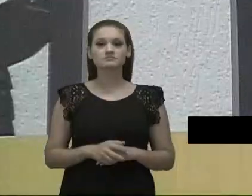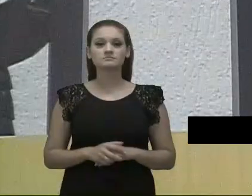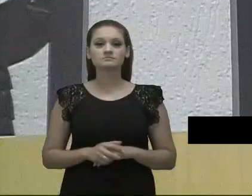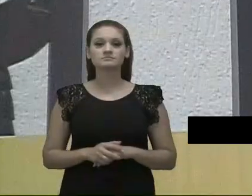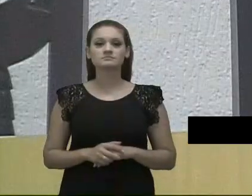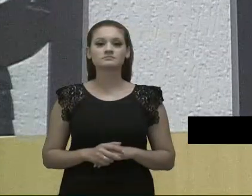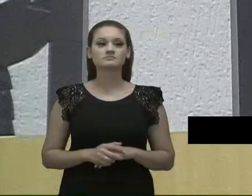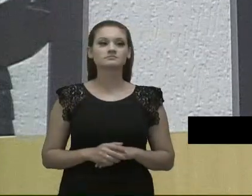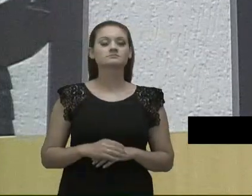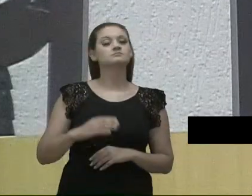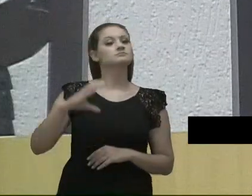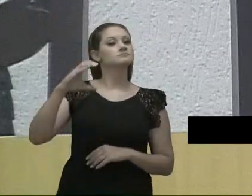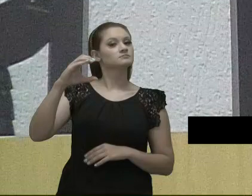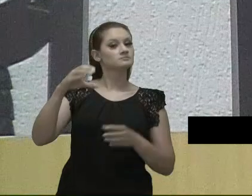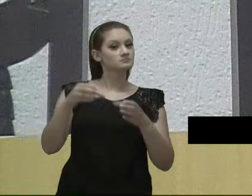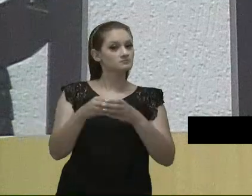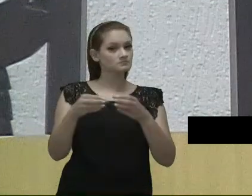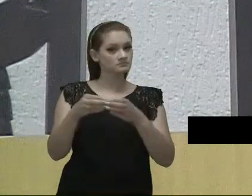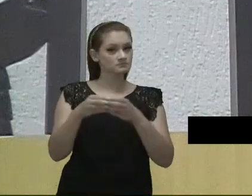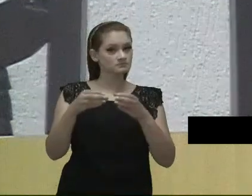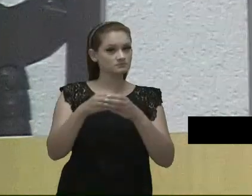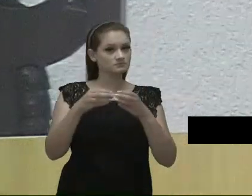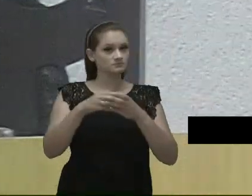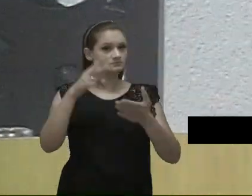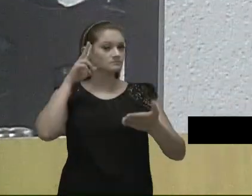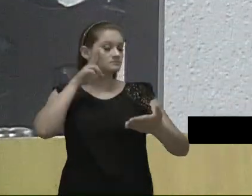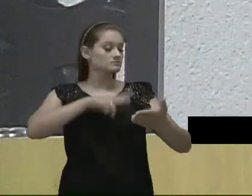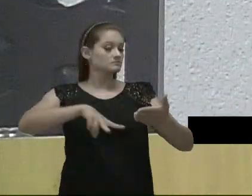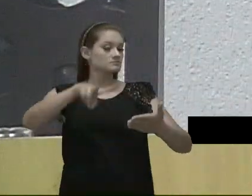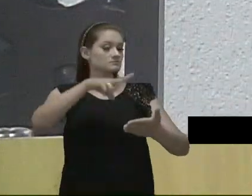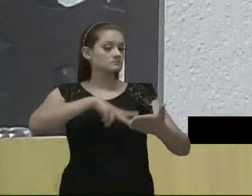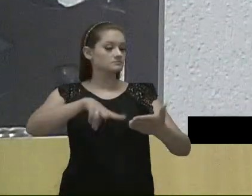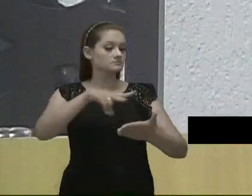Comissão de Avaliação e Fiscalização de Contratos.